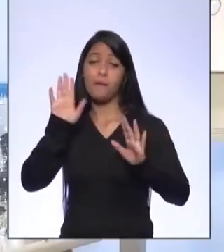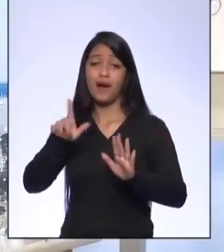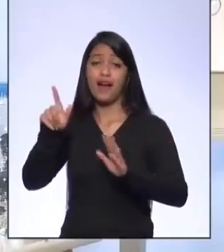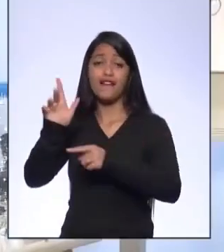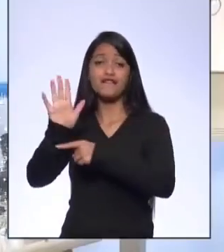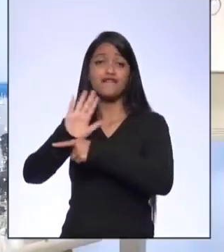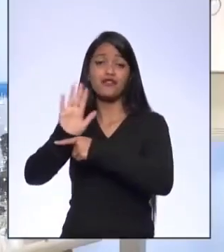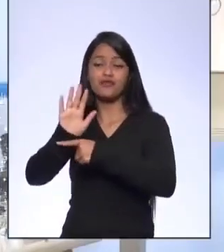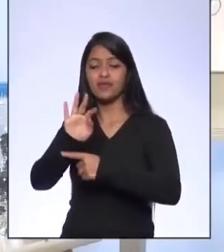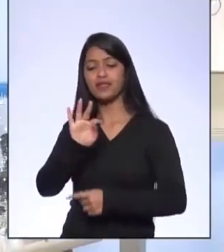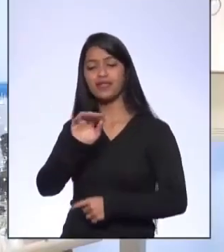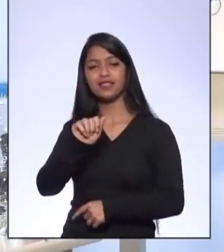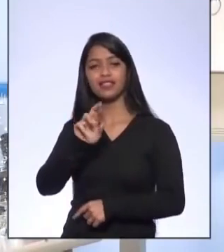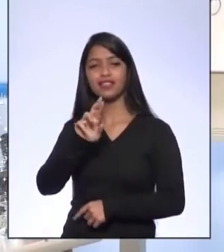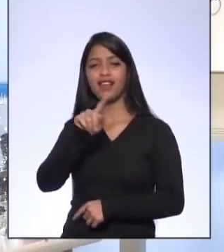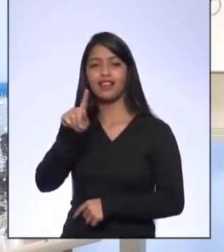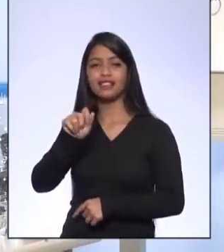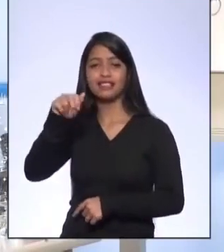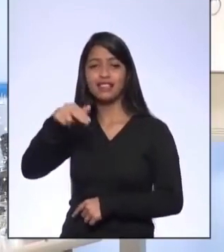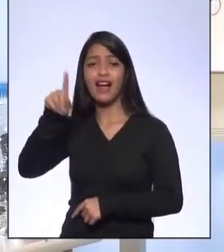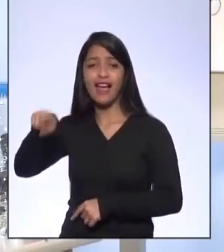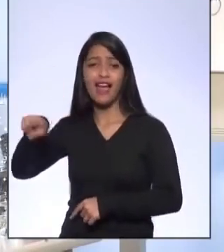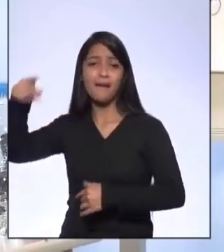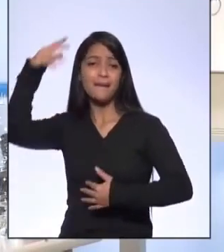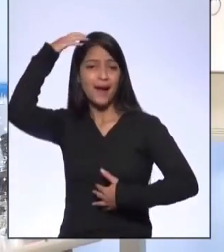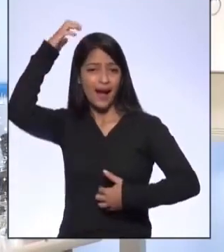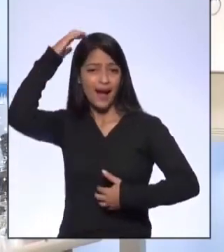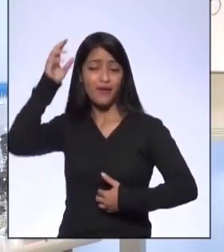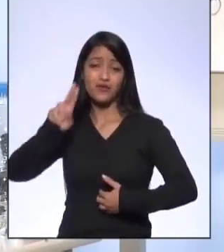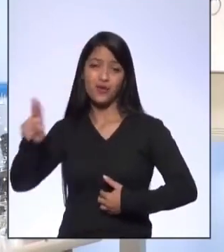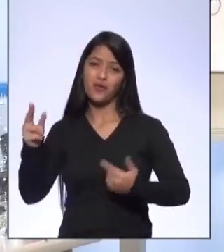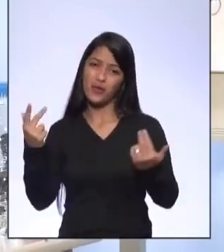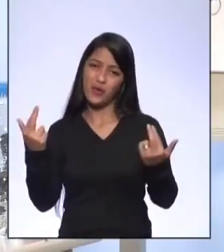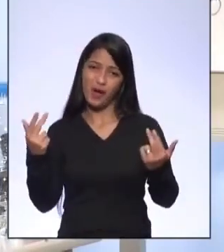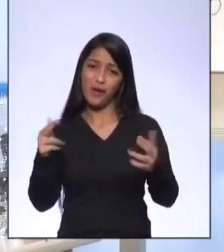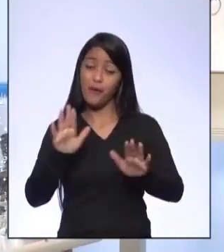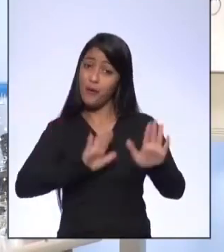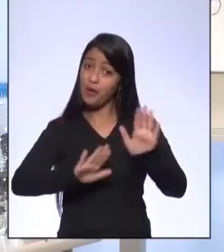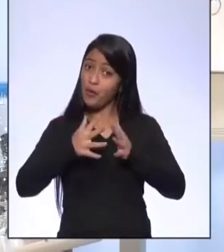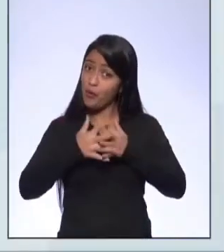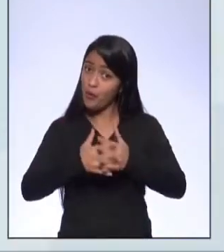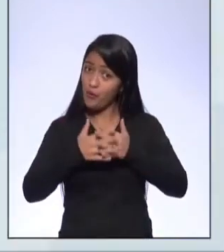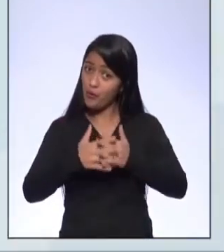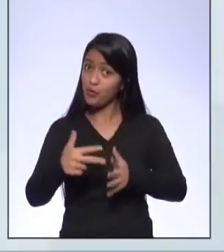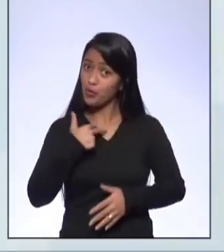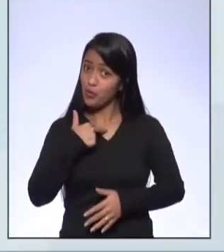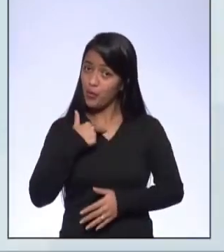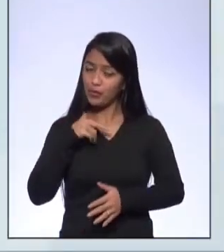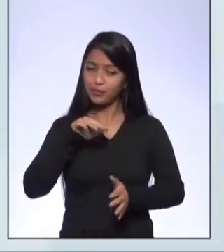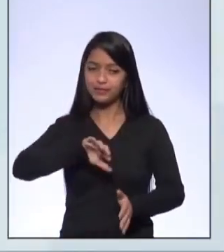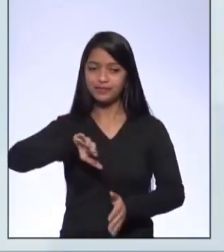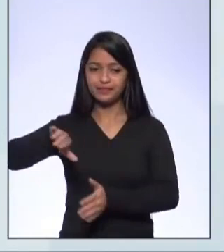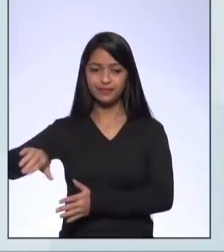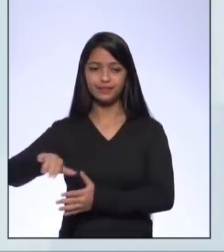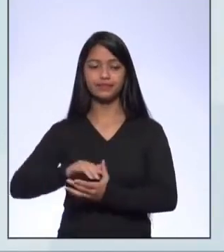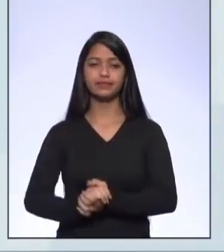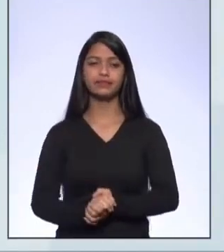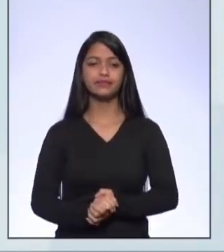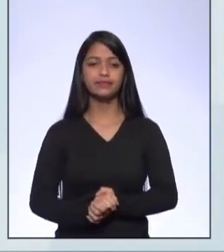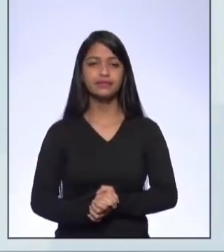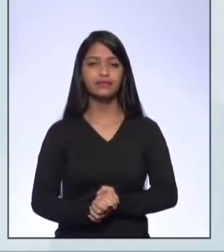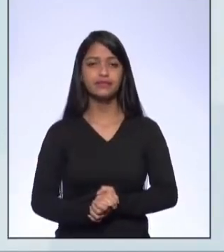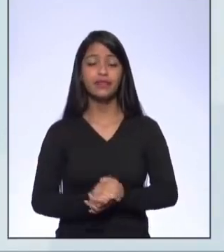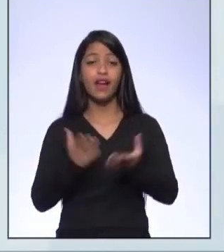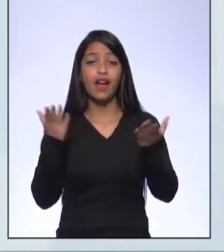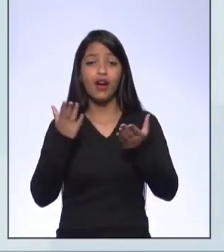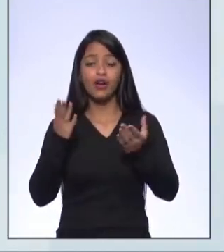guepardo são rápidos, a cheetah e o guepardo são... Vamos ver como é que ficaria essa frase então. Ó. The cheetah and the peregrine falcon.